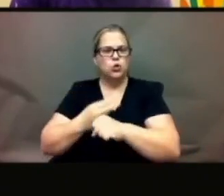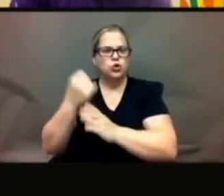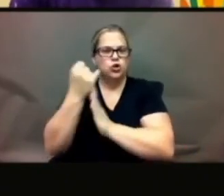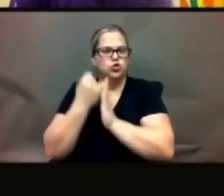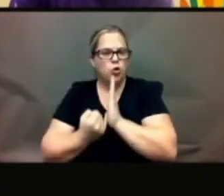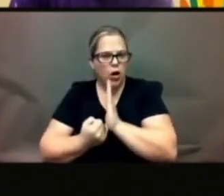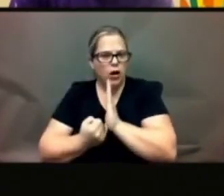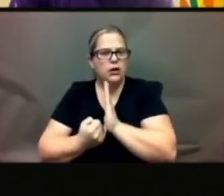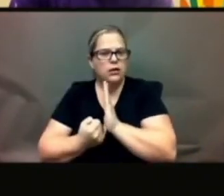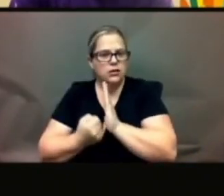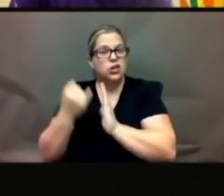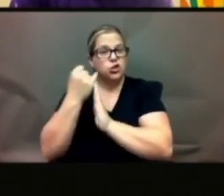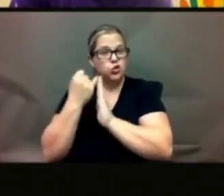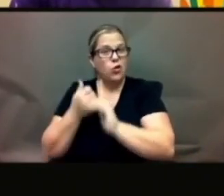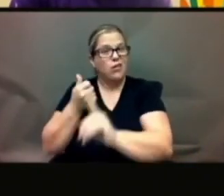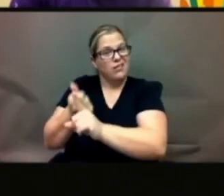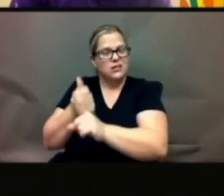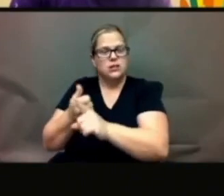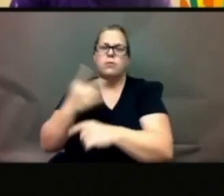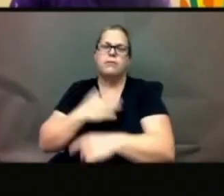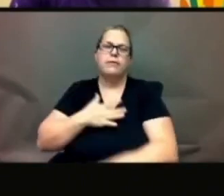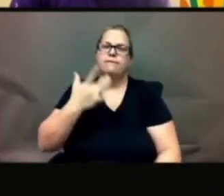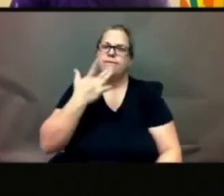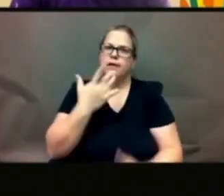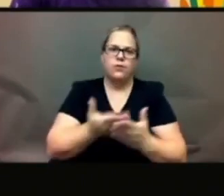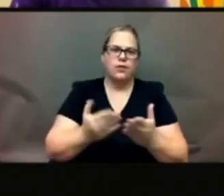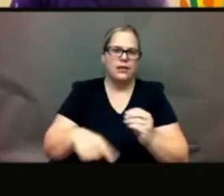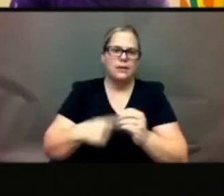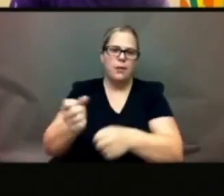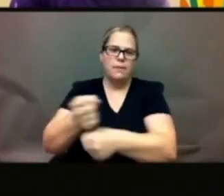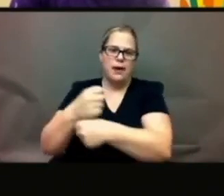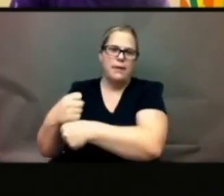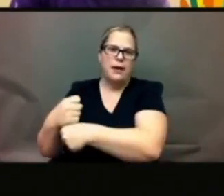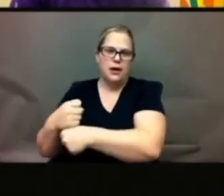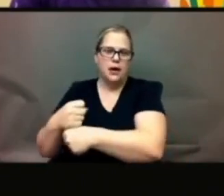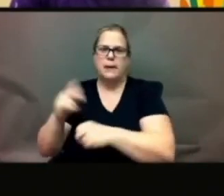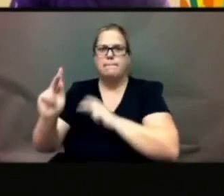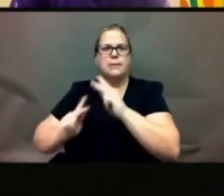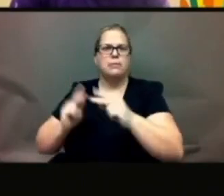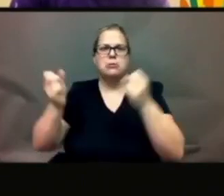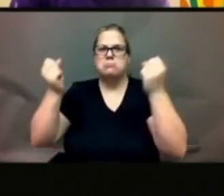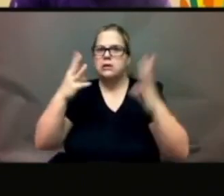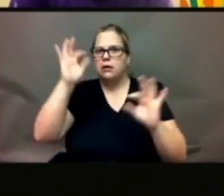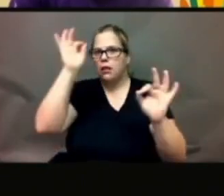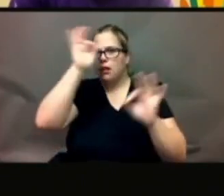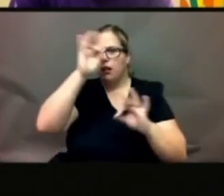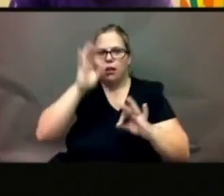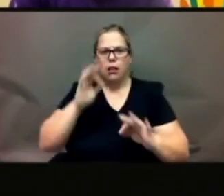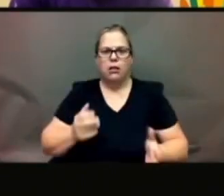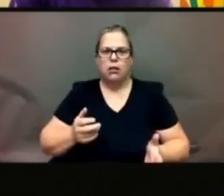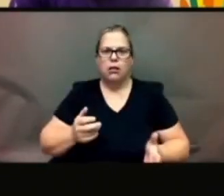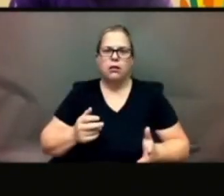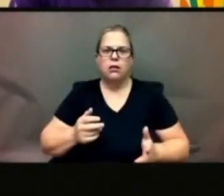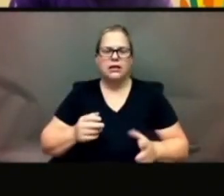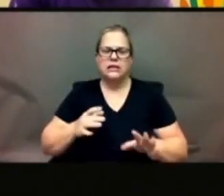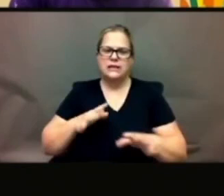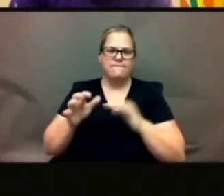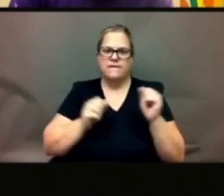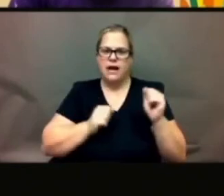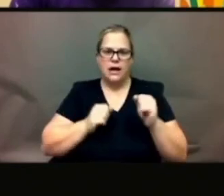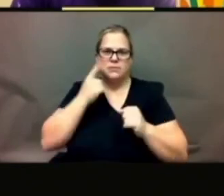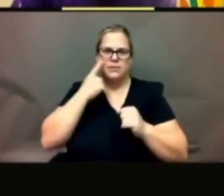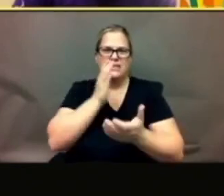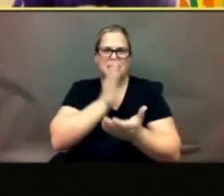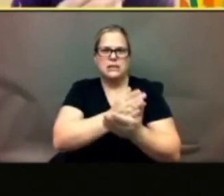Podemos usar um desenho. Um desenho é uma das minhas coisas favoritas. E muito pouco